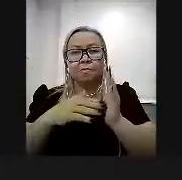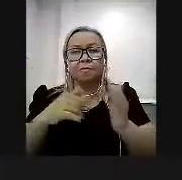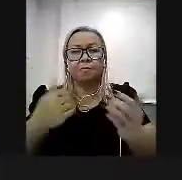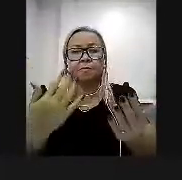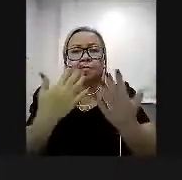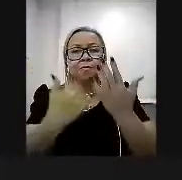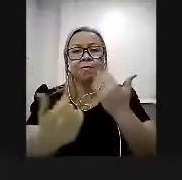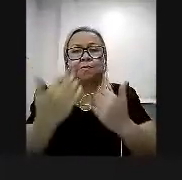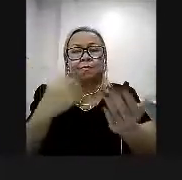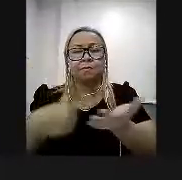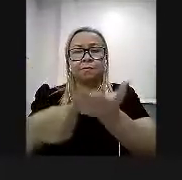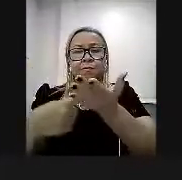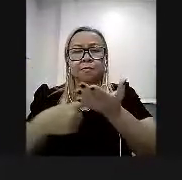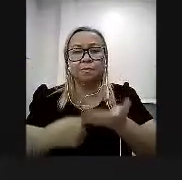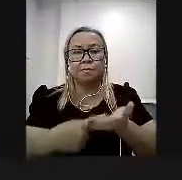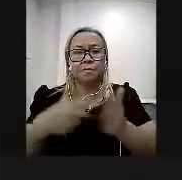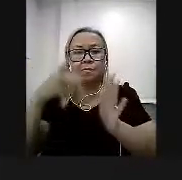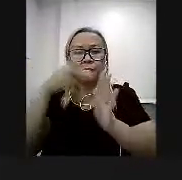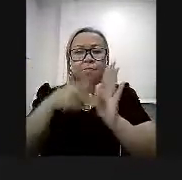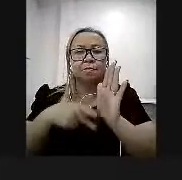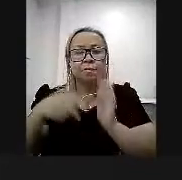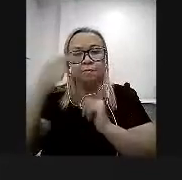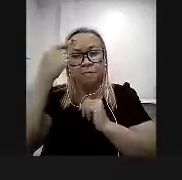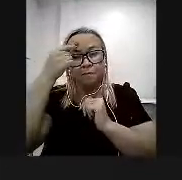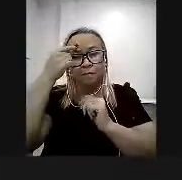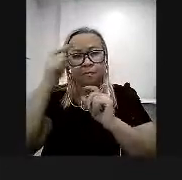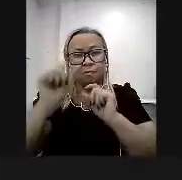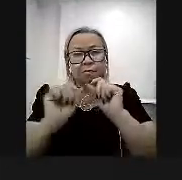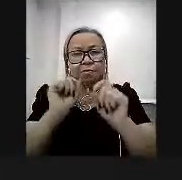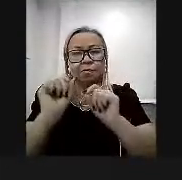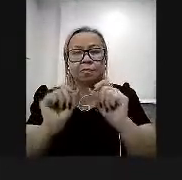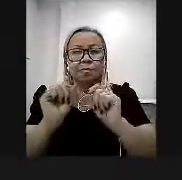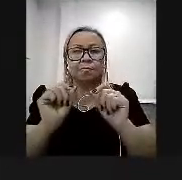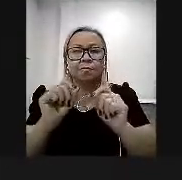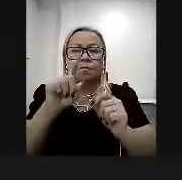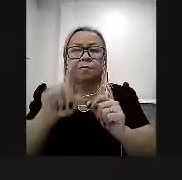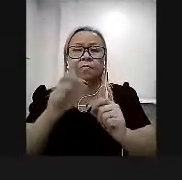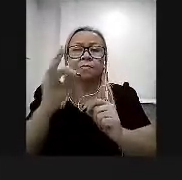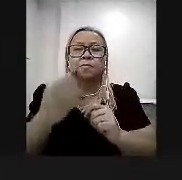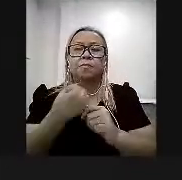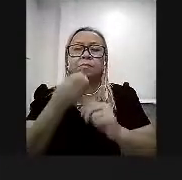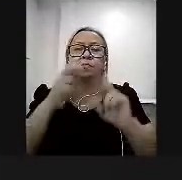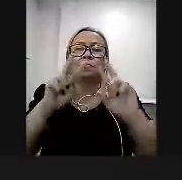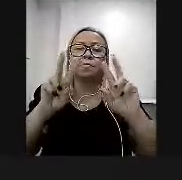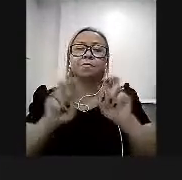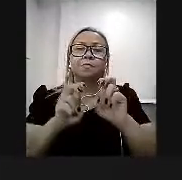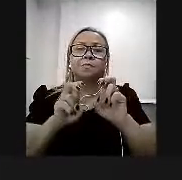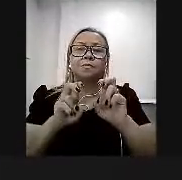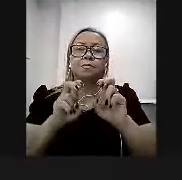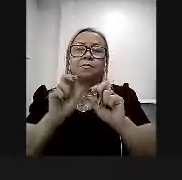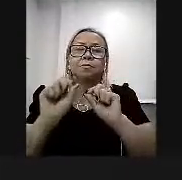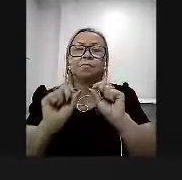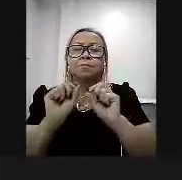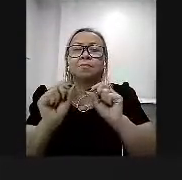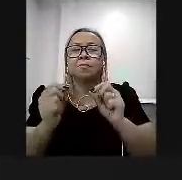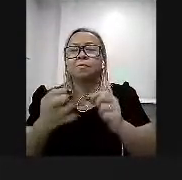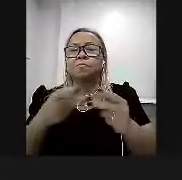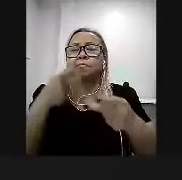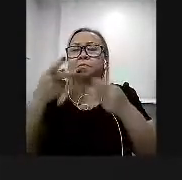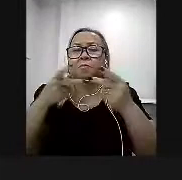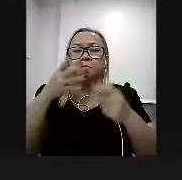projeto, eu pensei que seria um bom tema para, enfim, colocar em